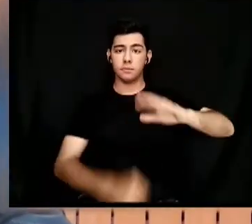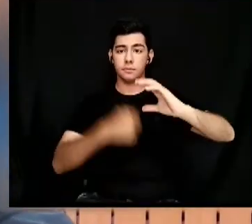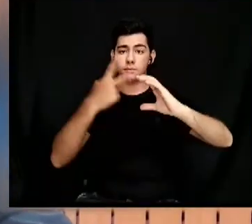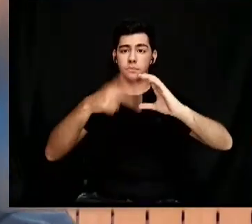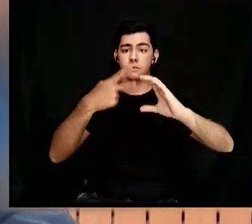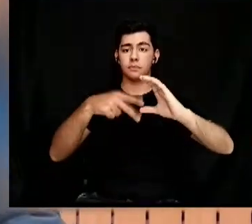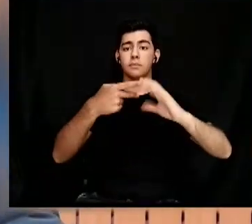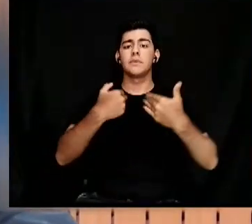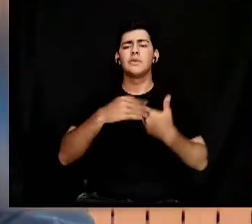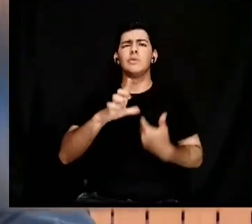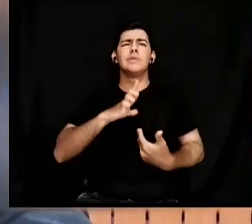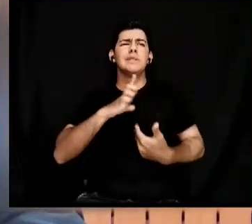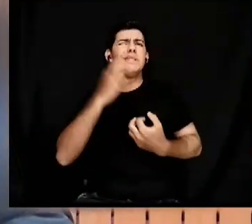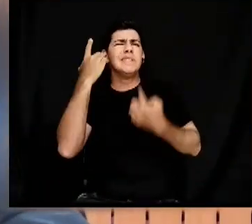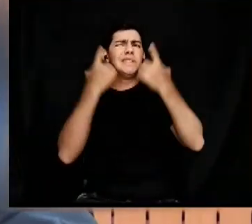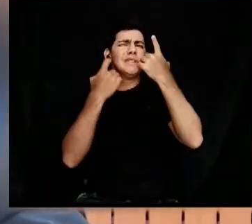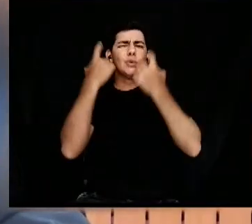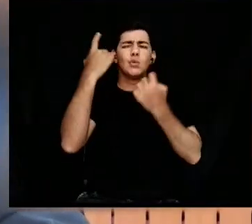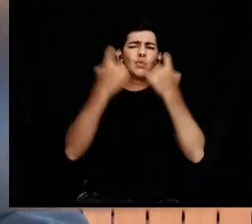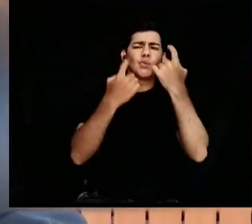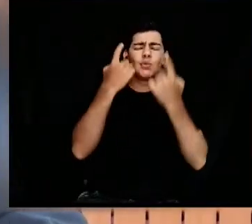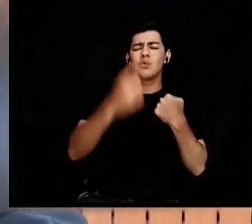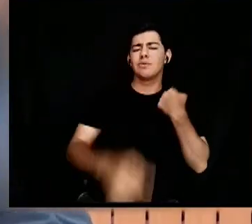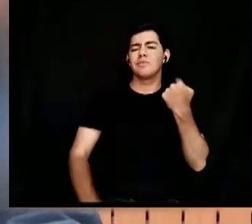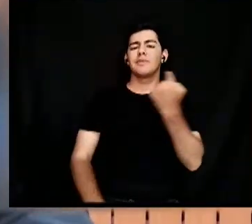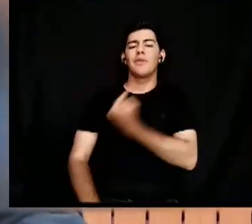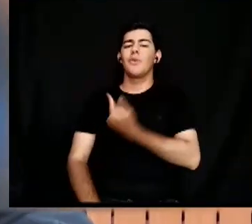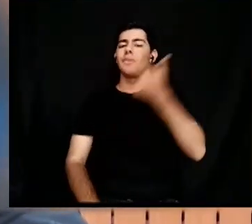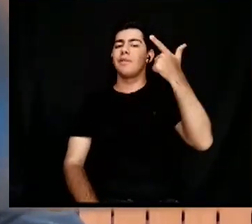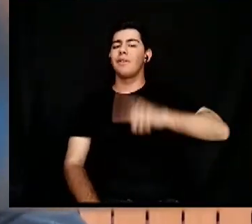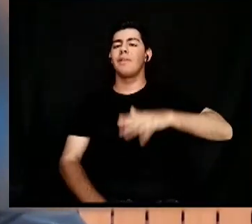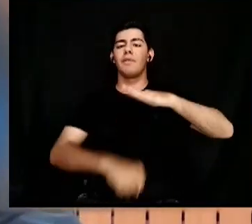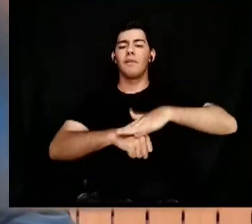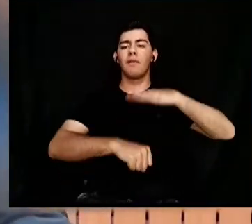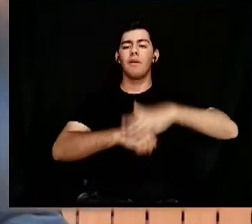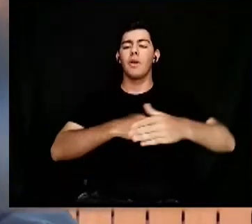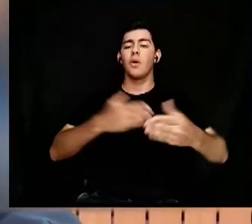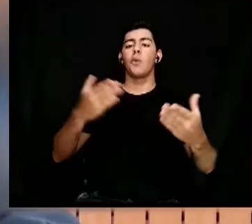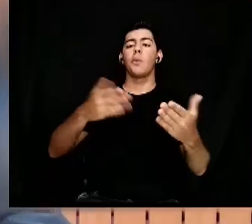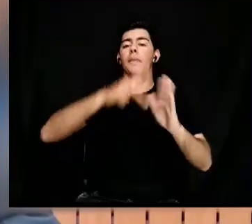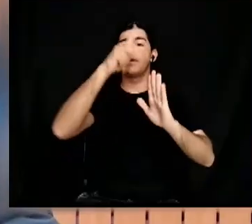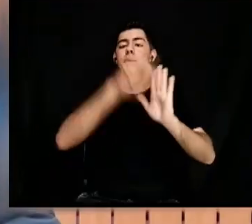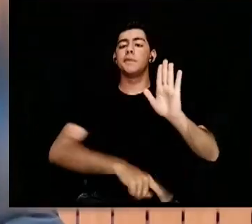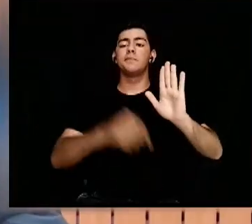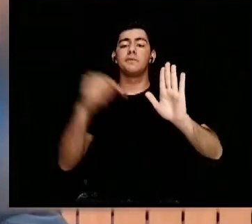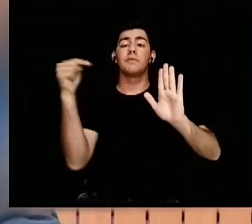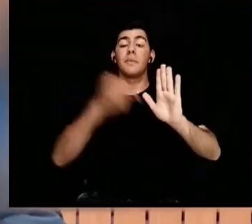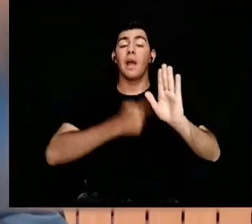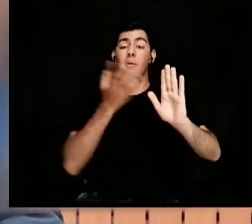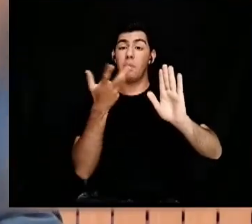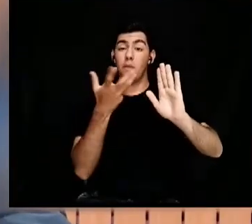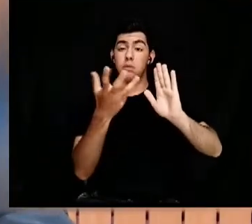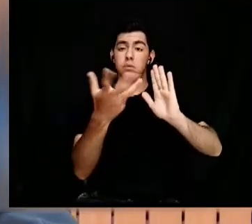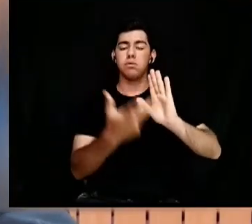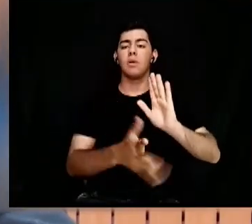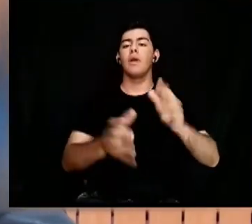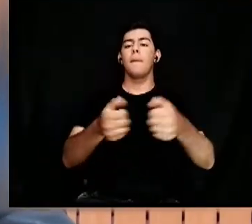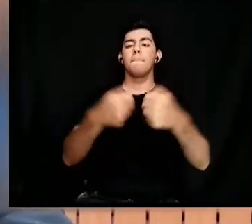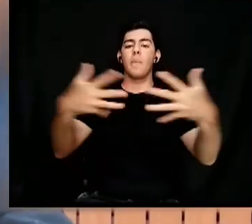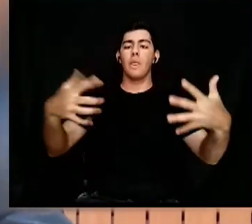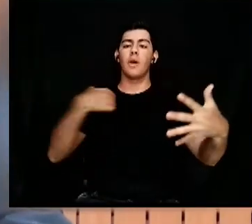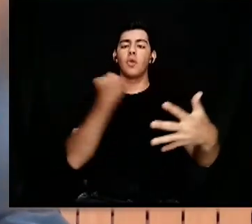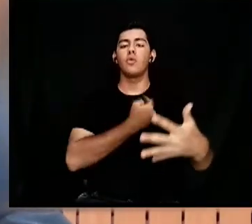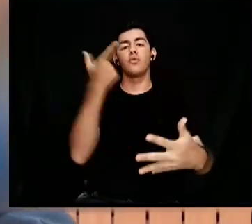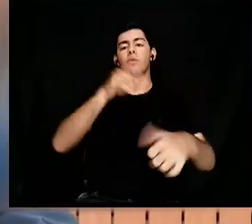preocupação de que a gente pudesse trazer esse projeto o quanto antes a plenário para que ele pudesse ser votado.